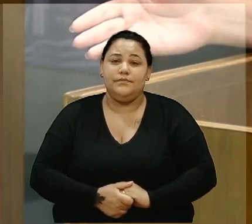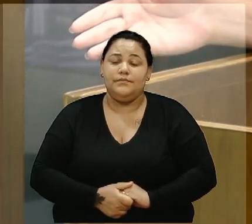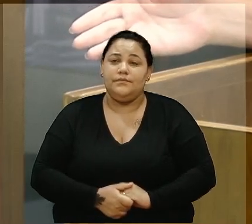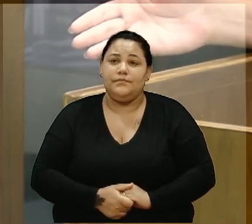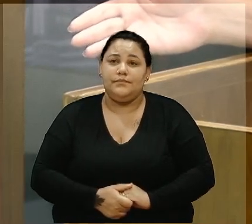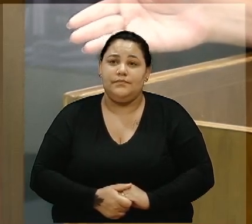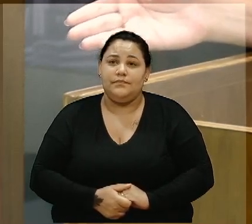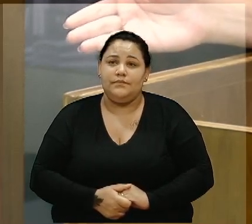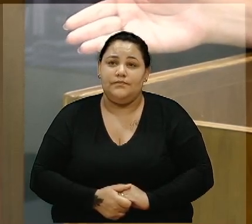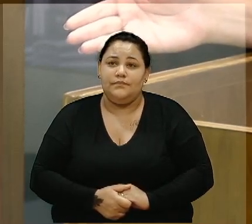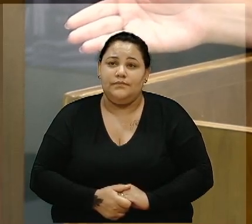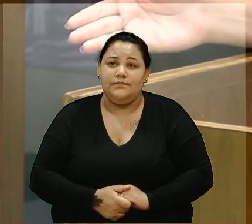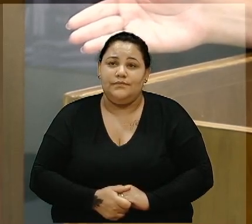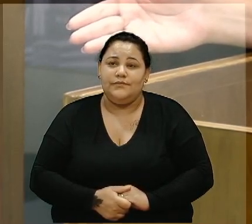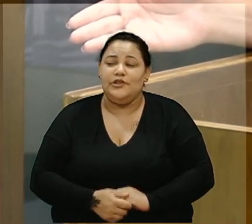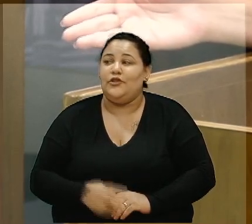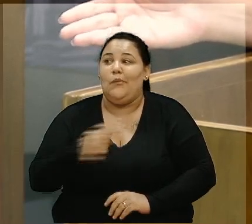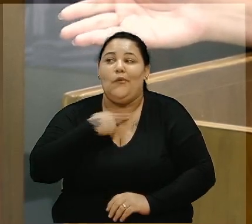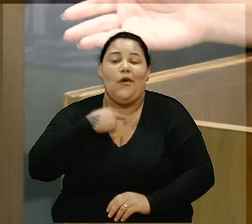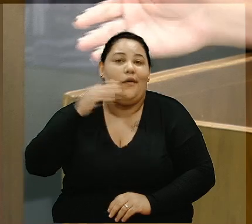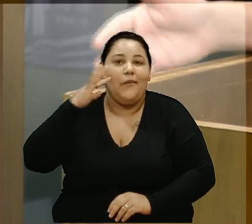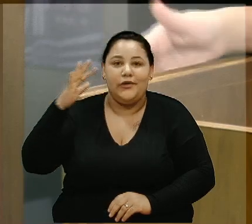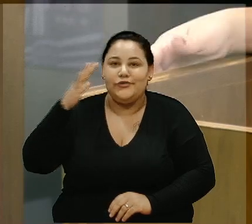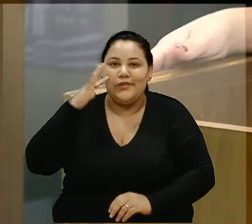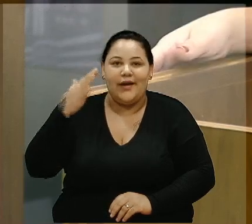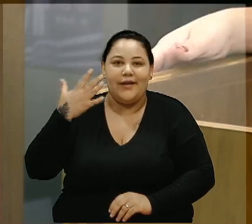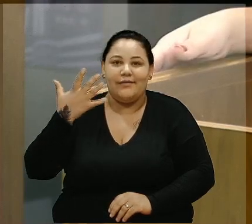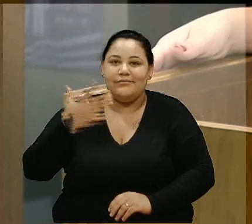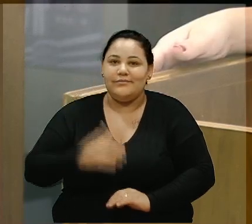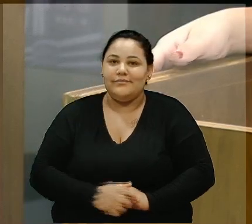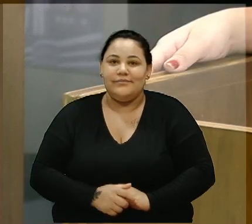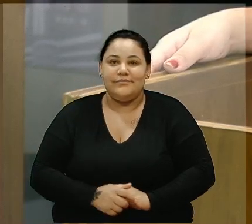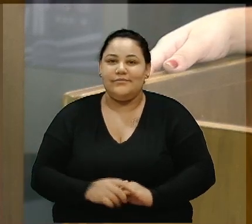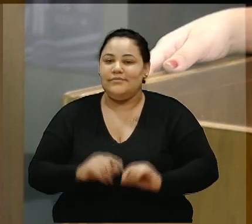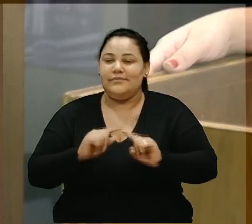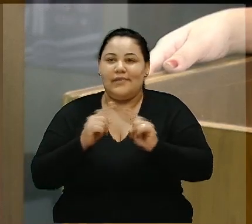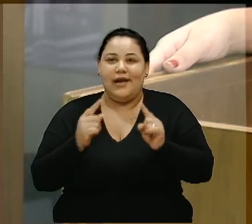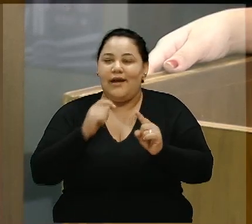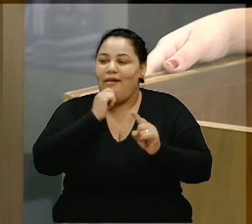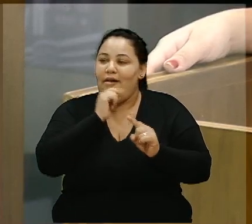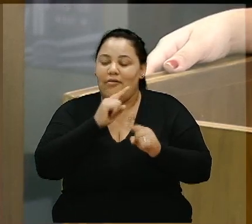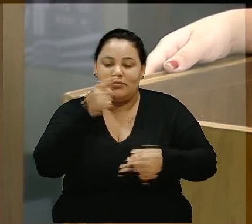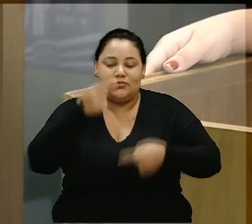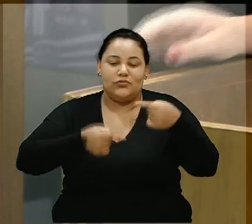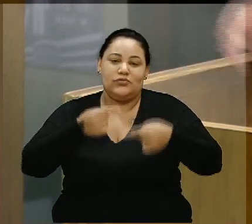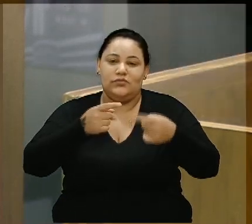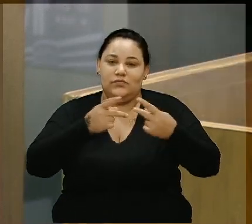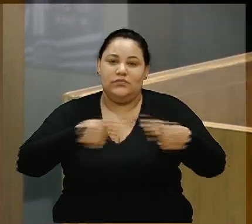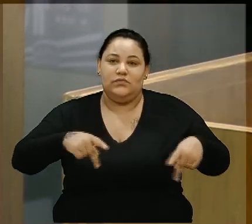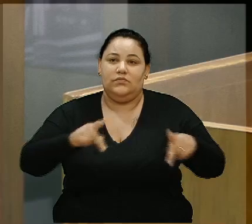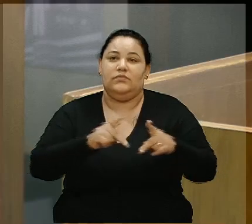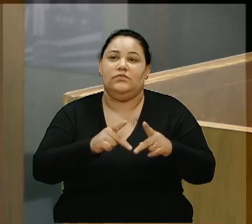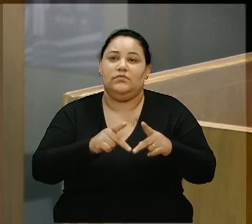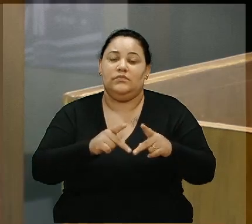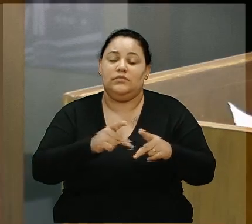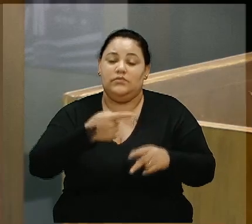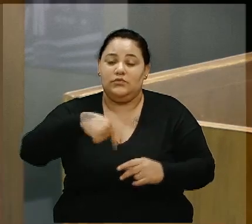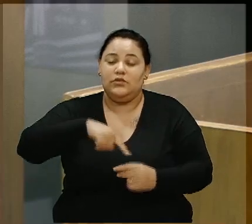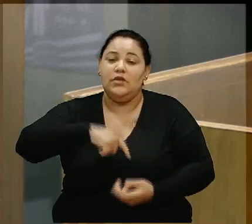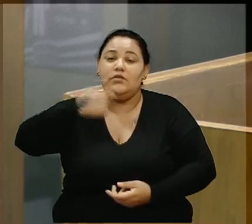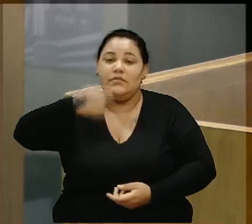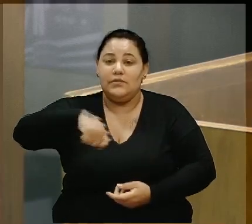Isso é inimaginável. Só que não está sendo discutido isso com a população. E a gente